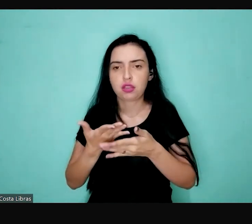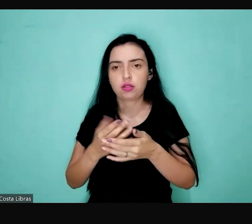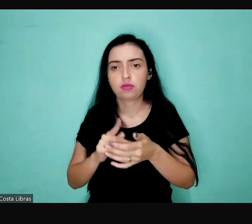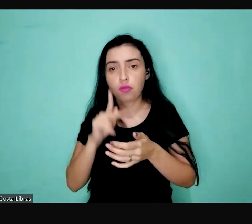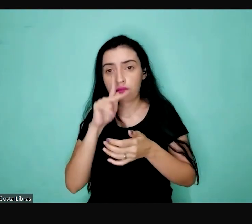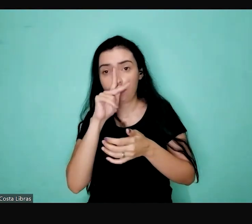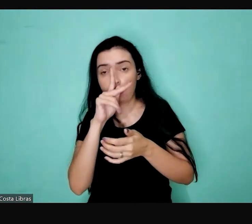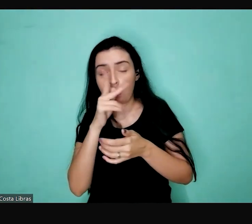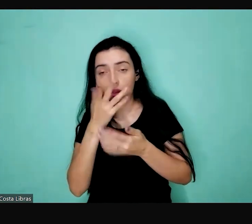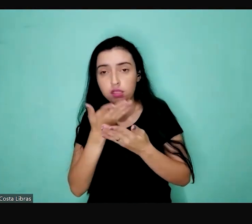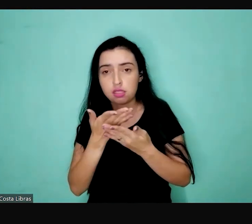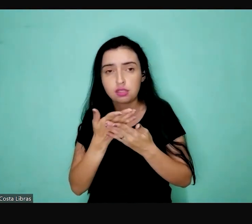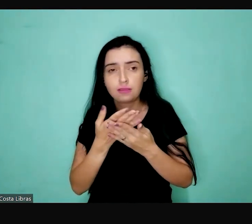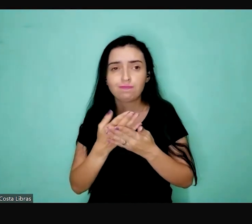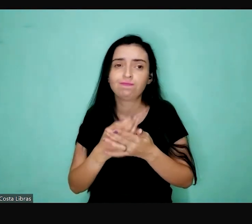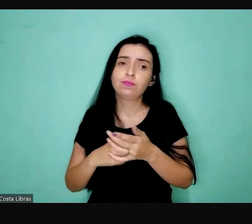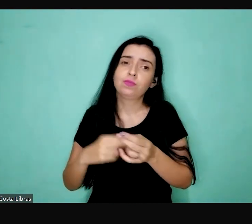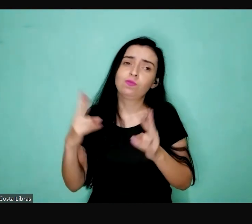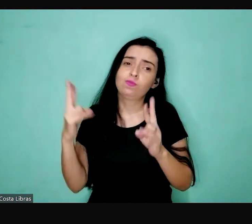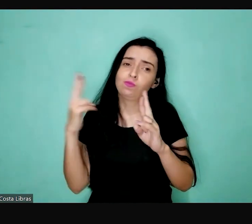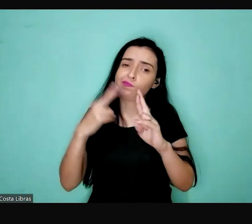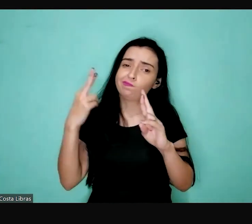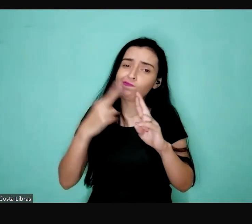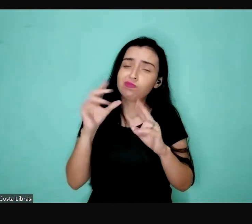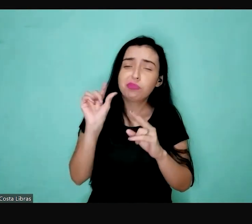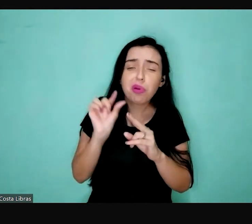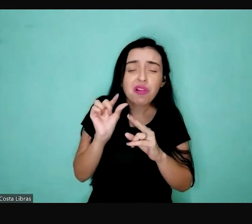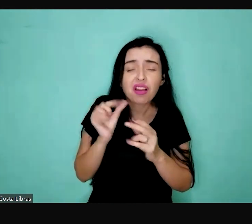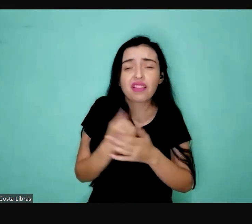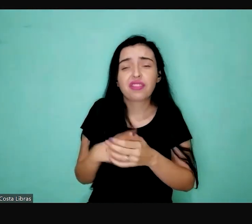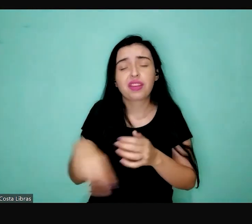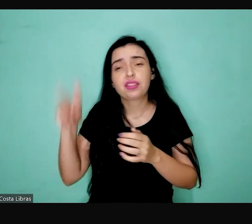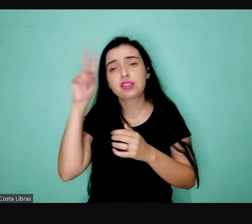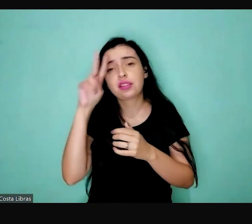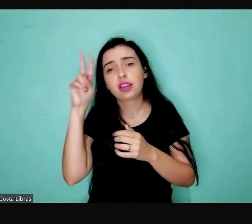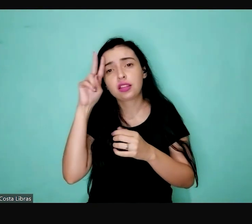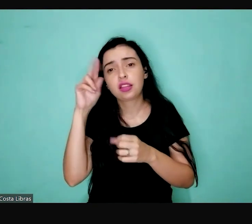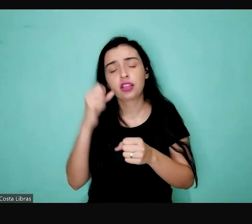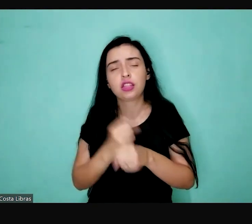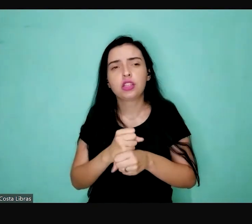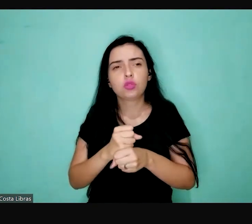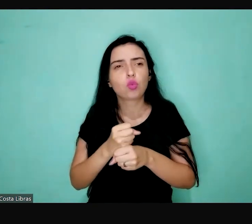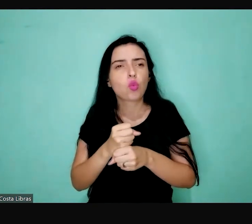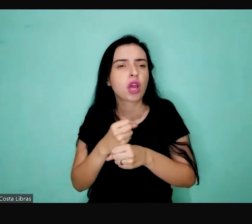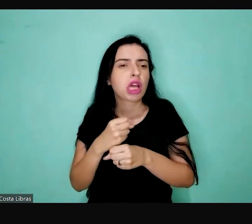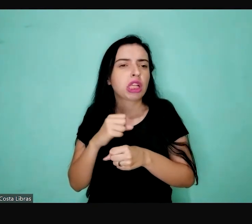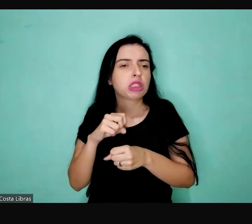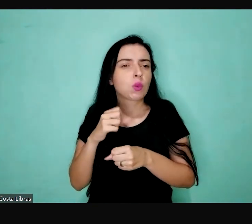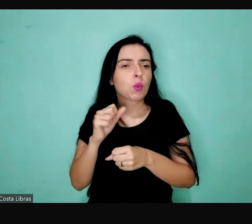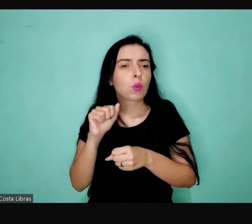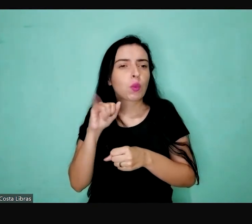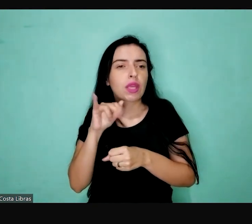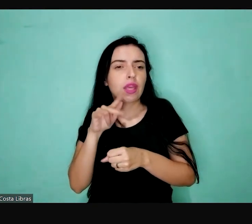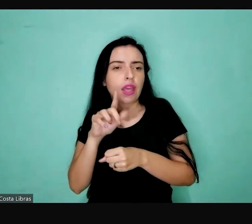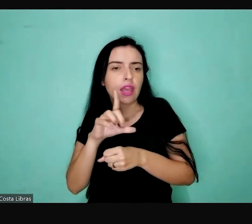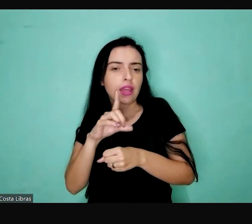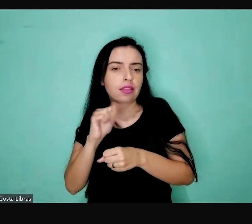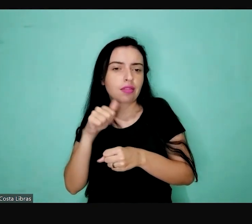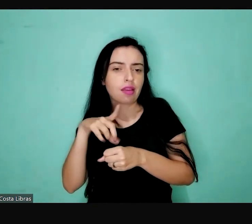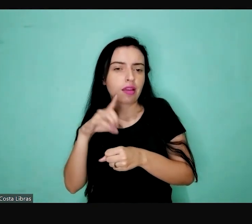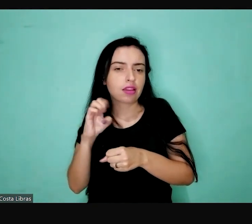poucas referências na história da Idade Moderna. Poucos tribunais, pelo que se